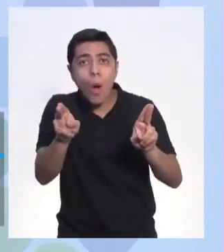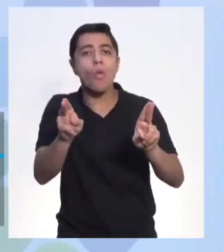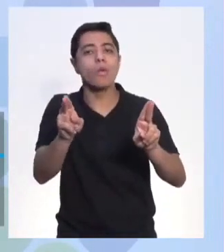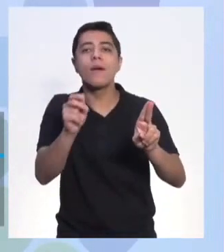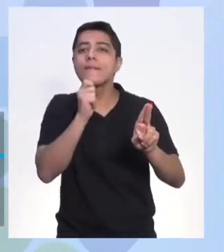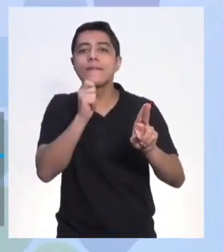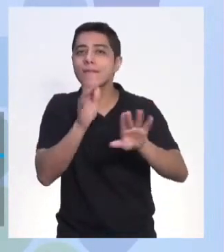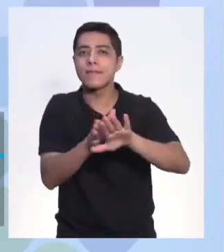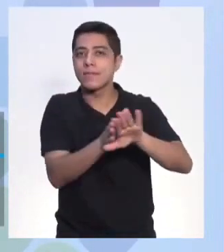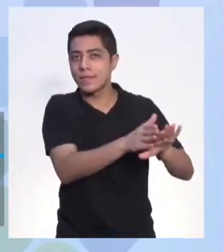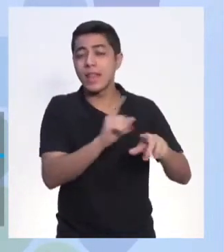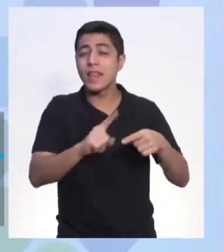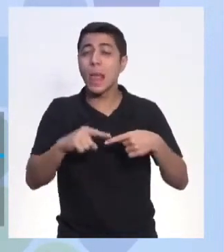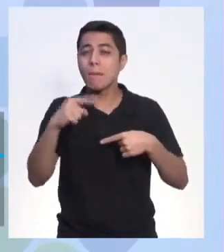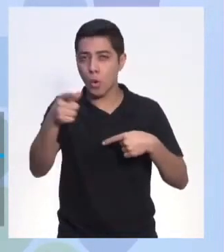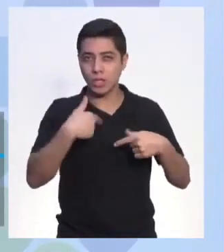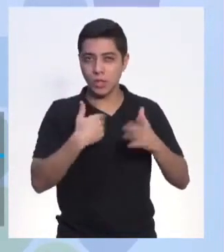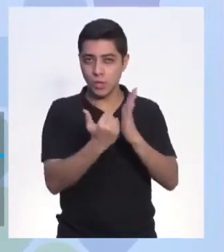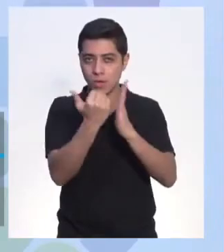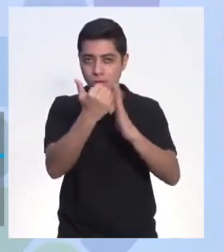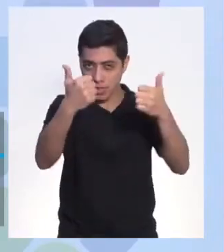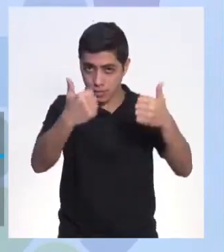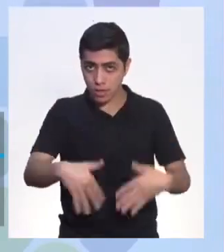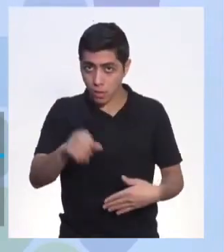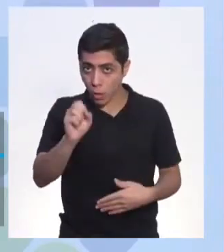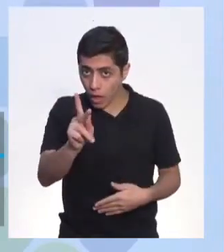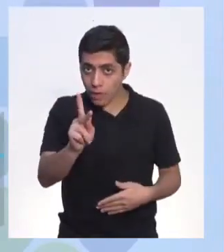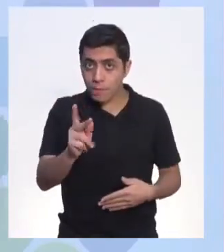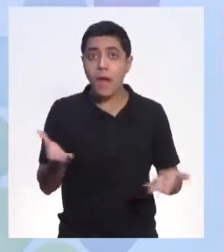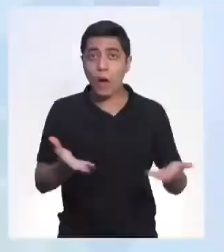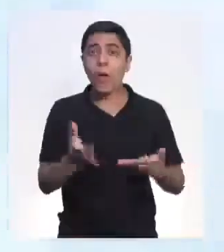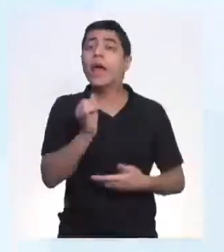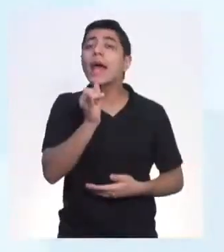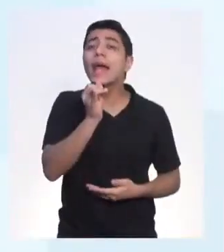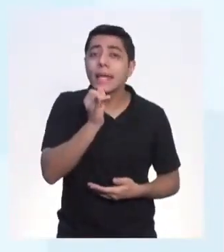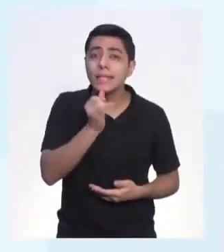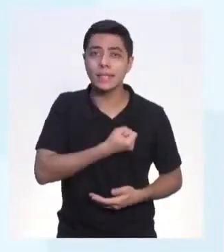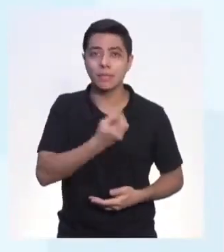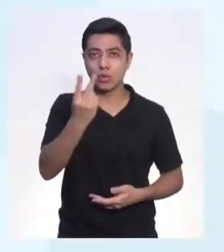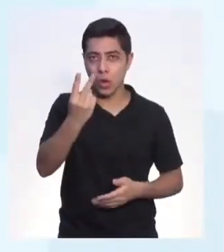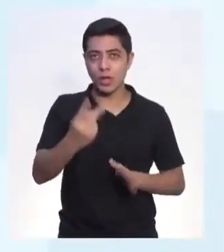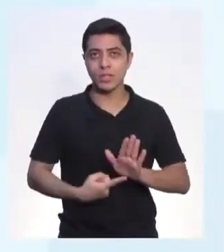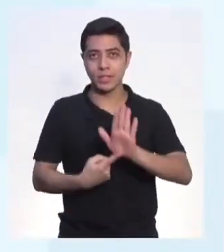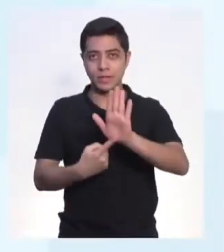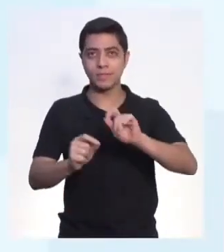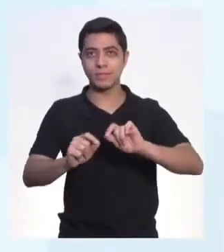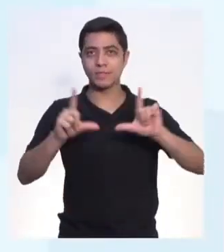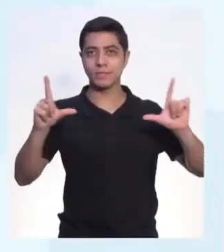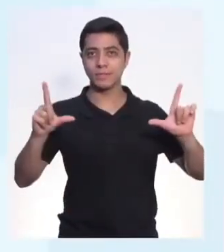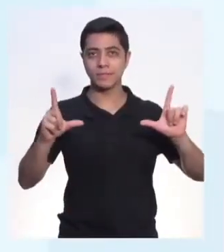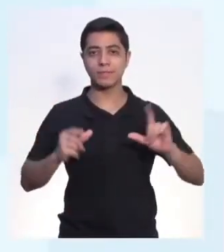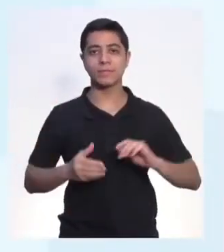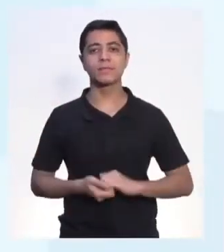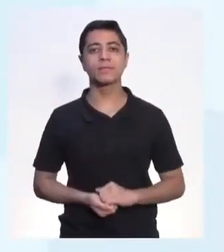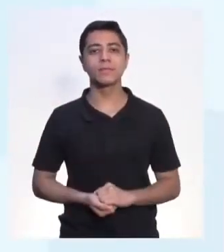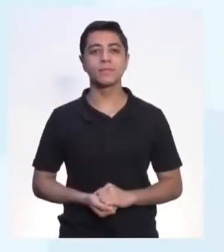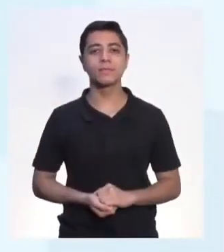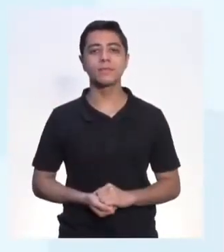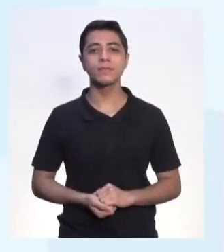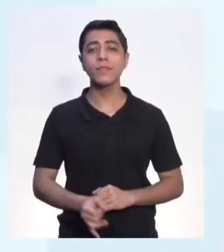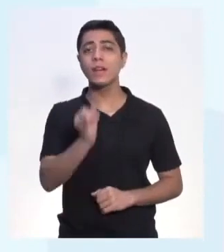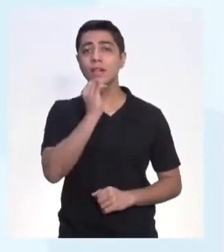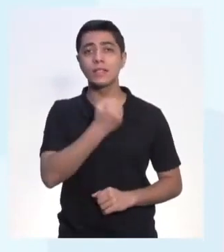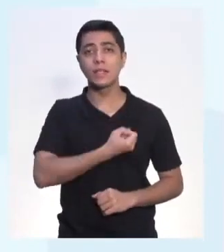exemplo? Vamos? Então, vamos lá. Por favor, o exemplo 2 na tela para eles. O exemplo 2